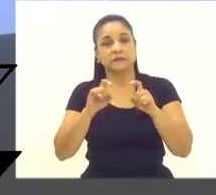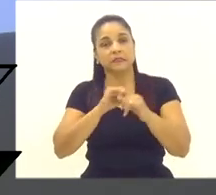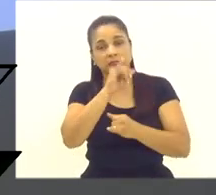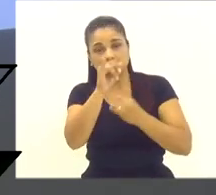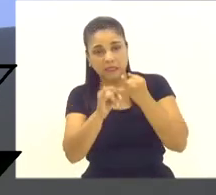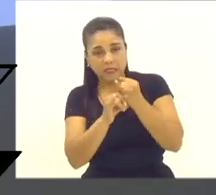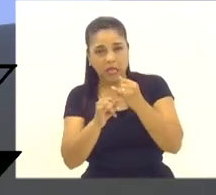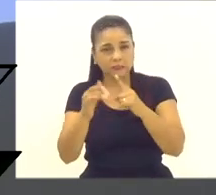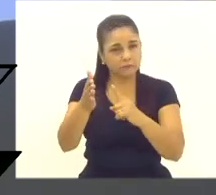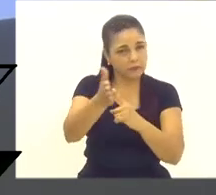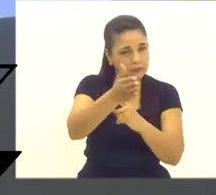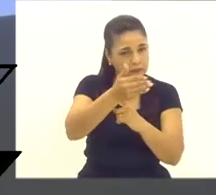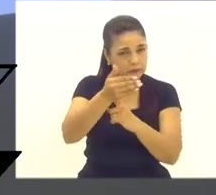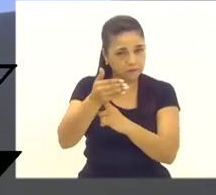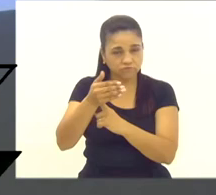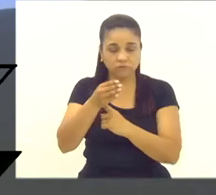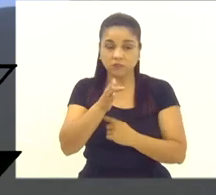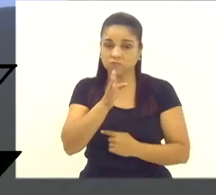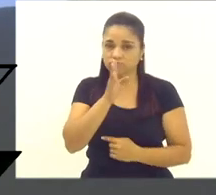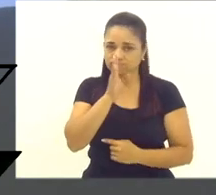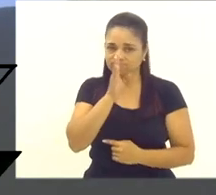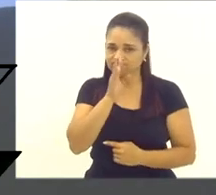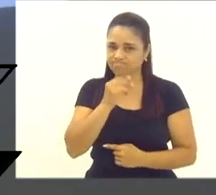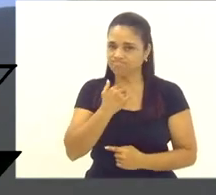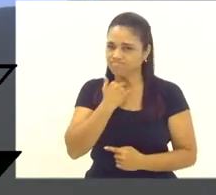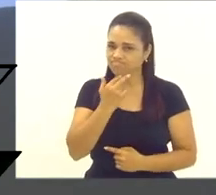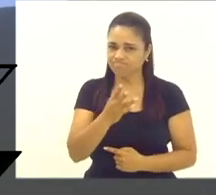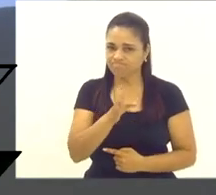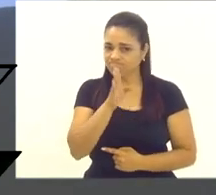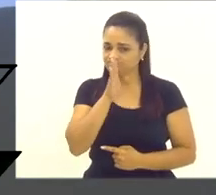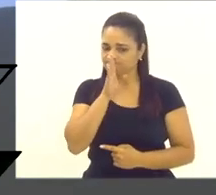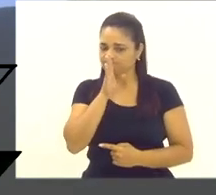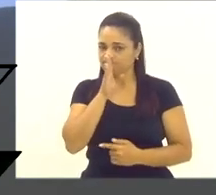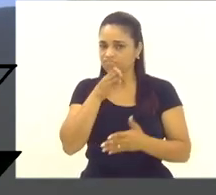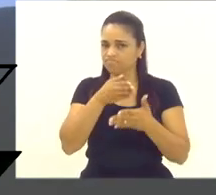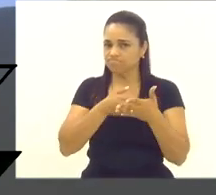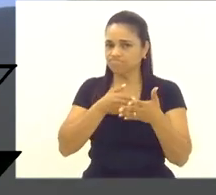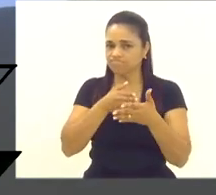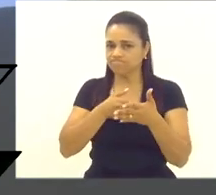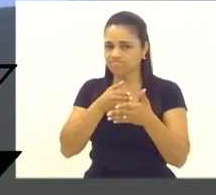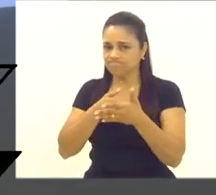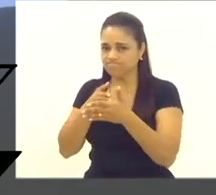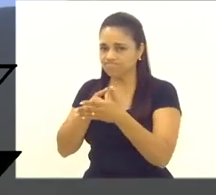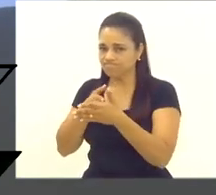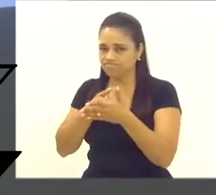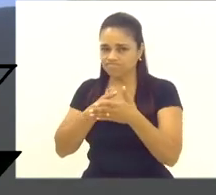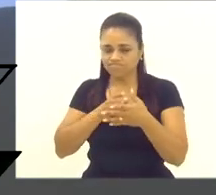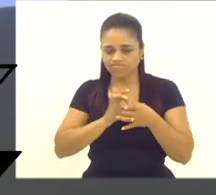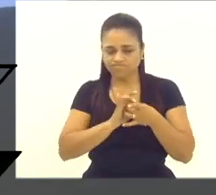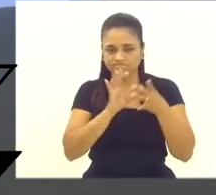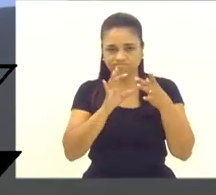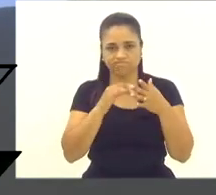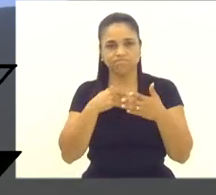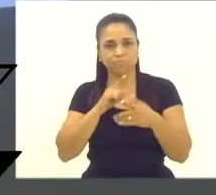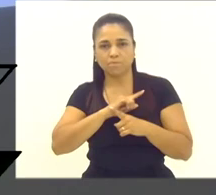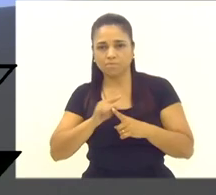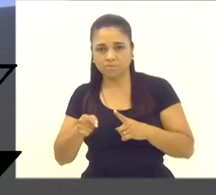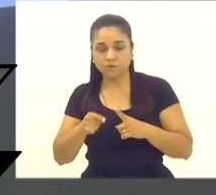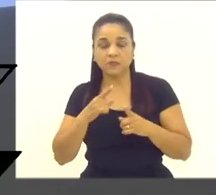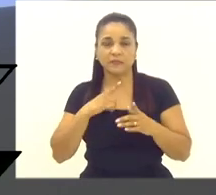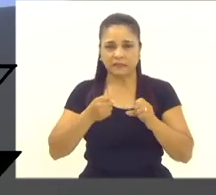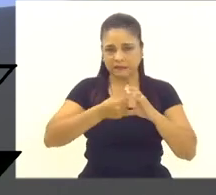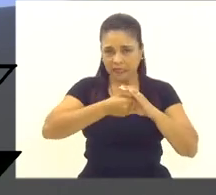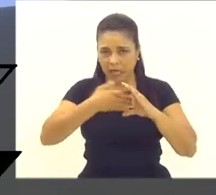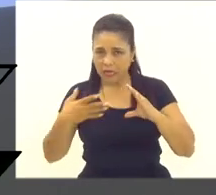da tecnologia para silenciar as vozes né e cersei as liberdades e ela tem algumas características próprias né